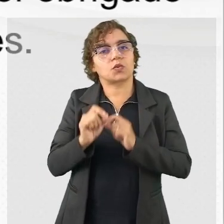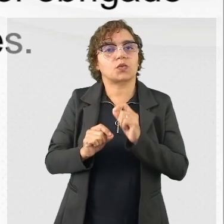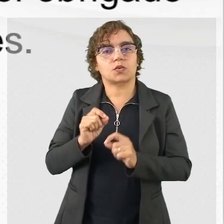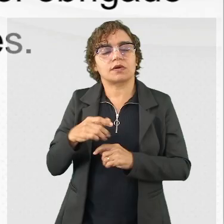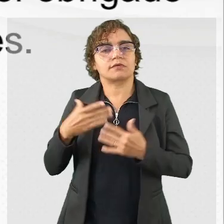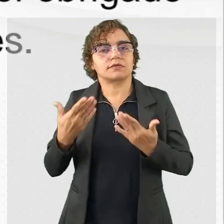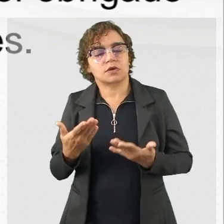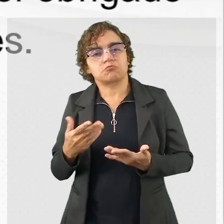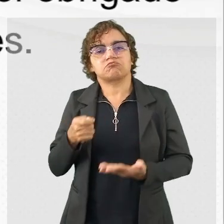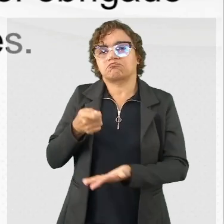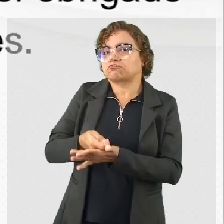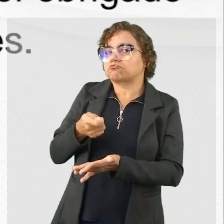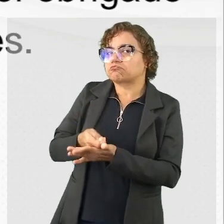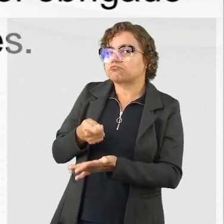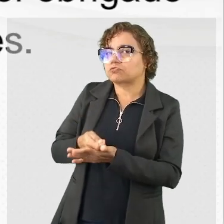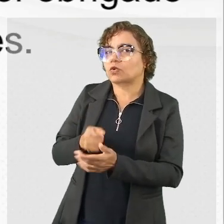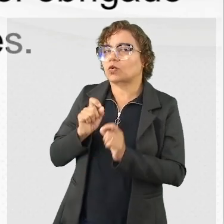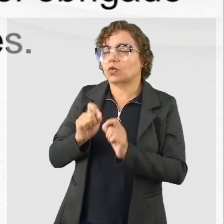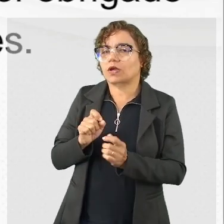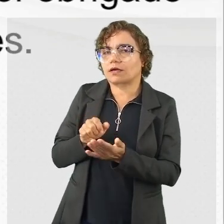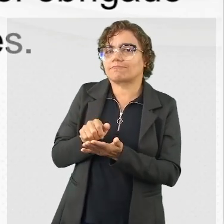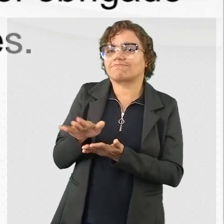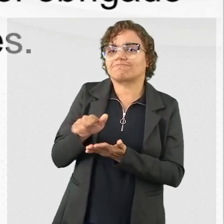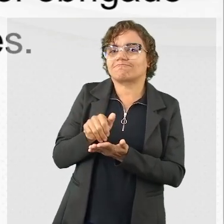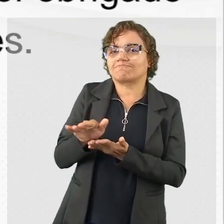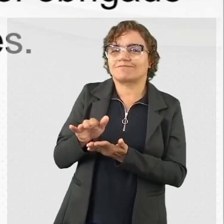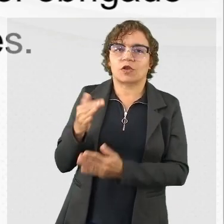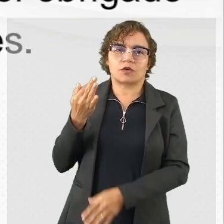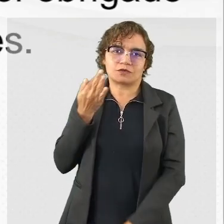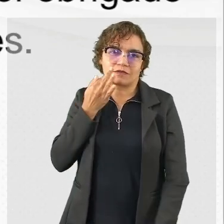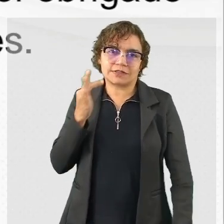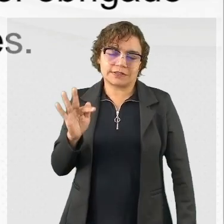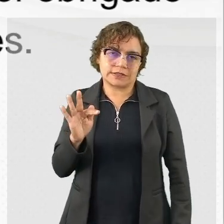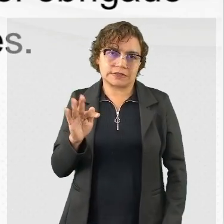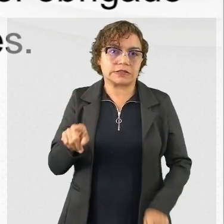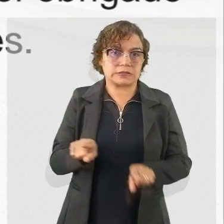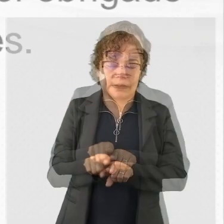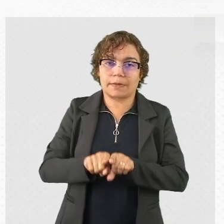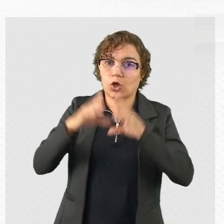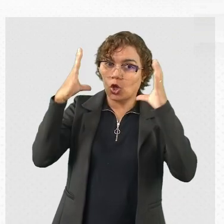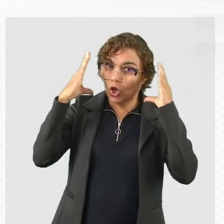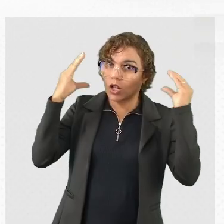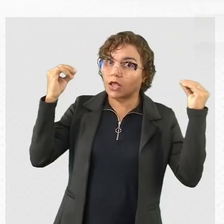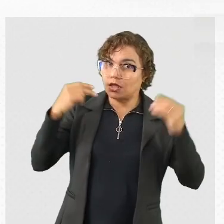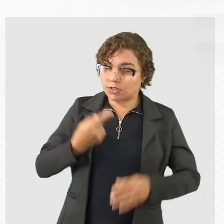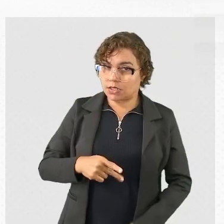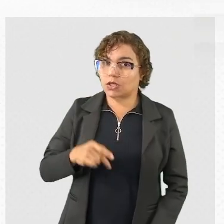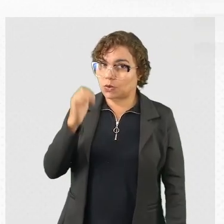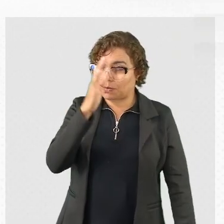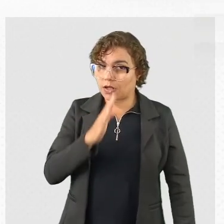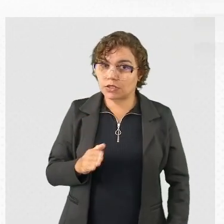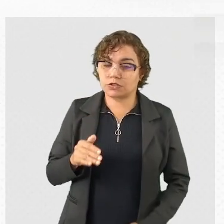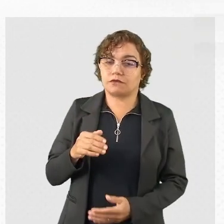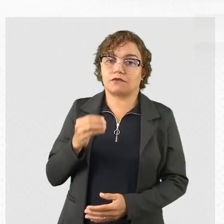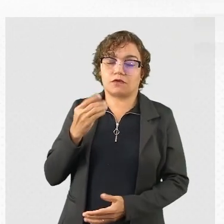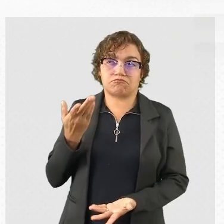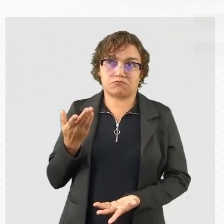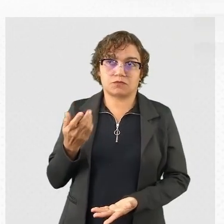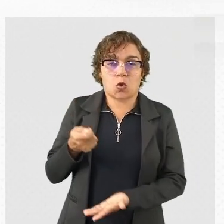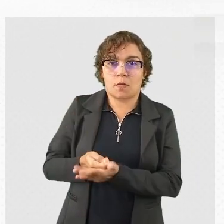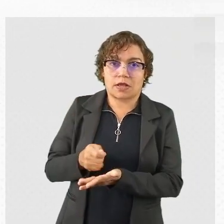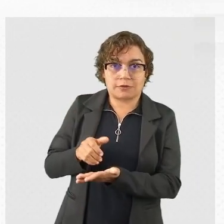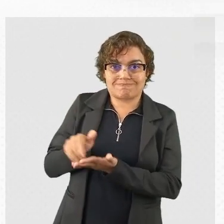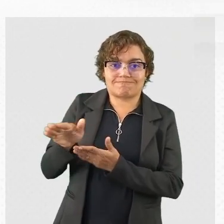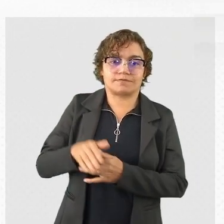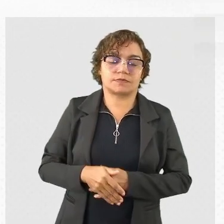organizar expedições para expulsar, por exemplo, os franceses, mas os holandeses também estavam por aqui. Eu falei no início da aula que o Tratado